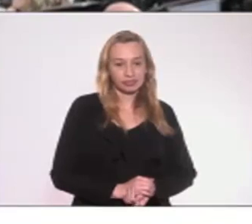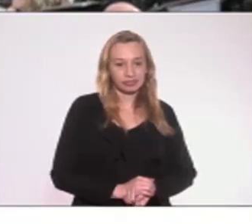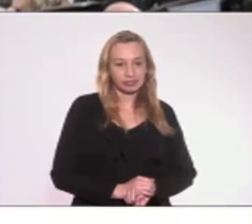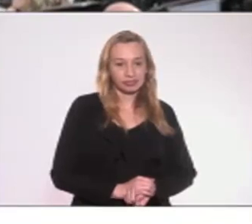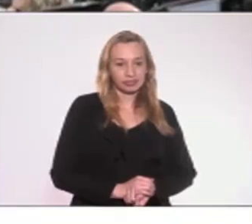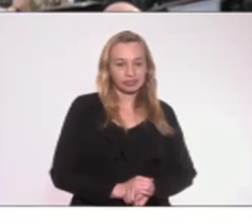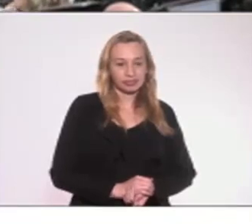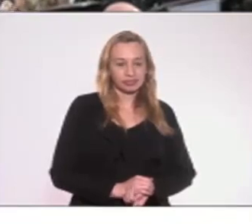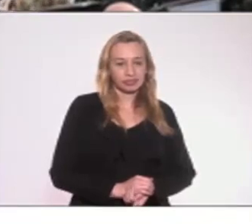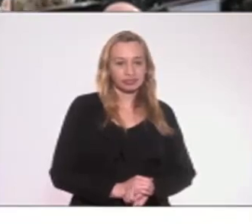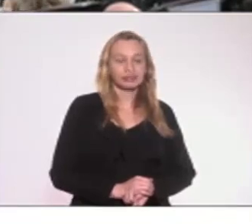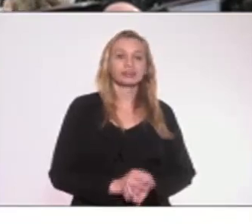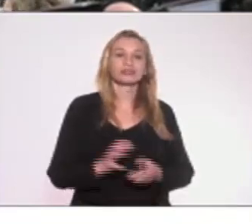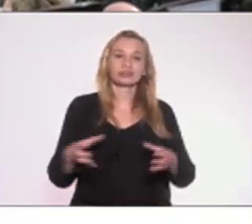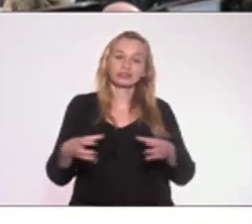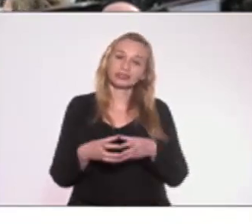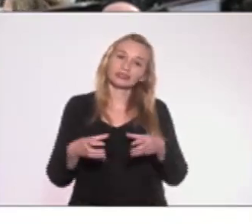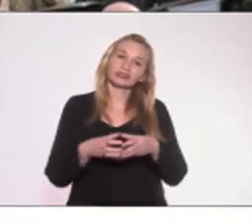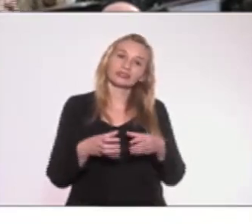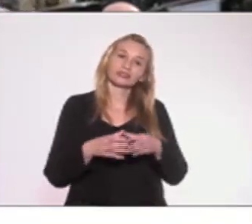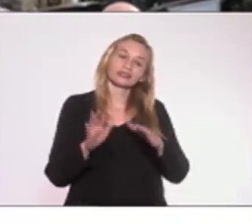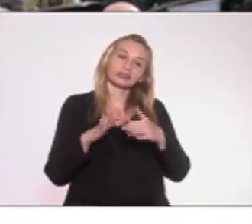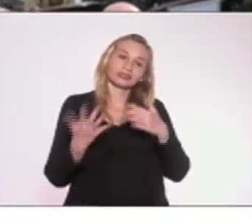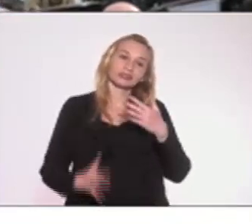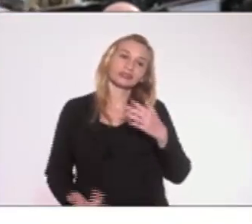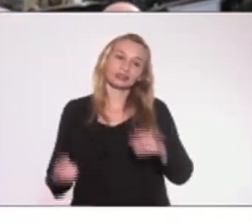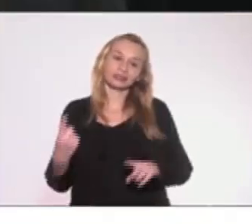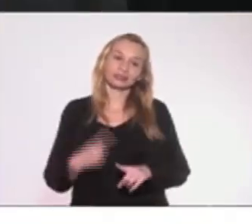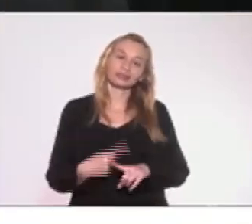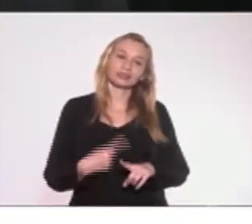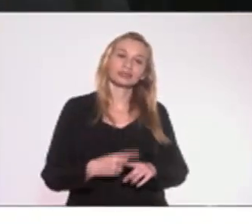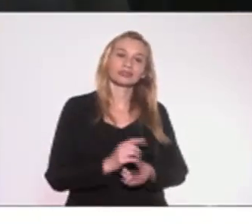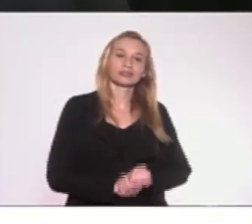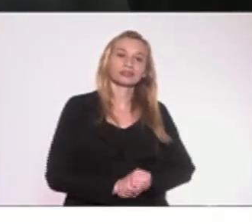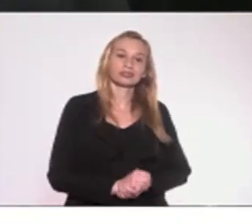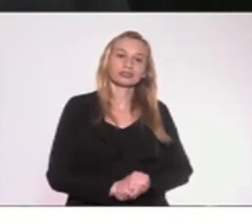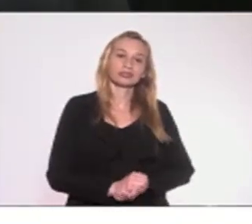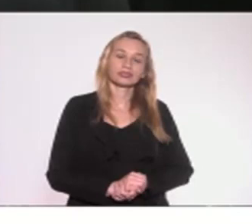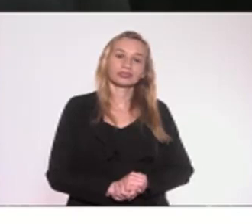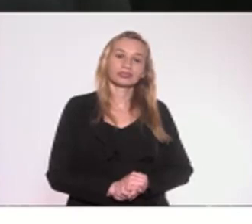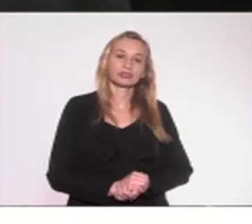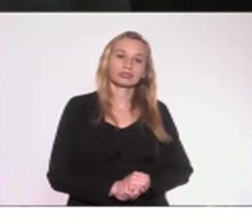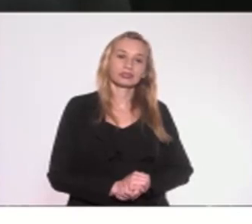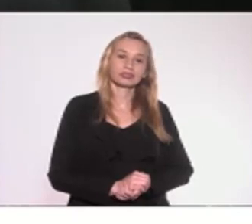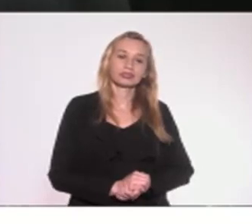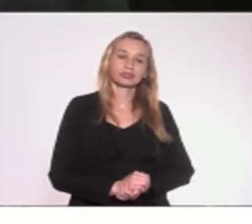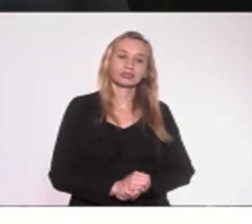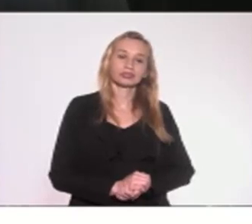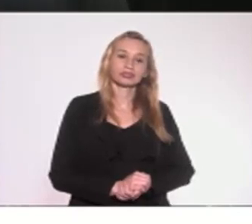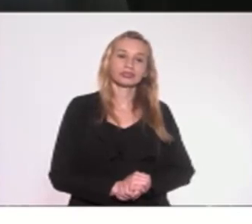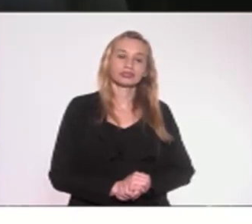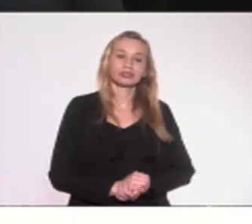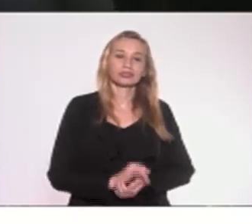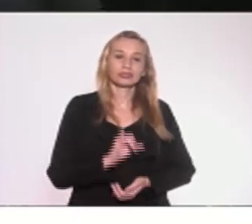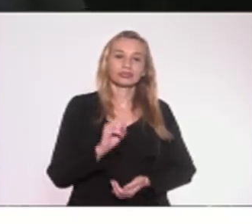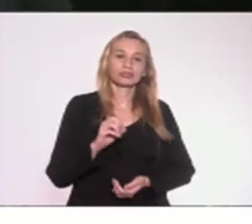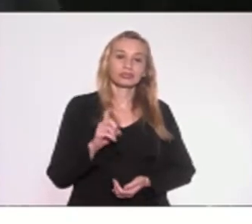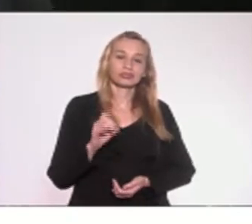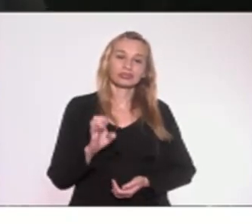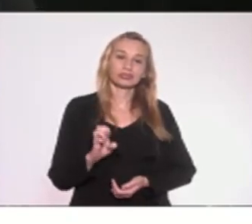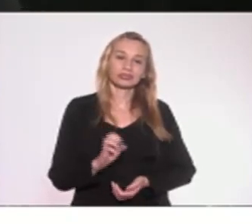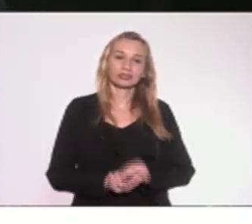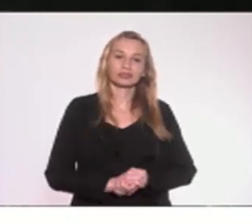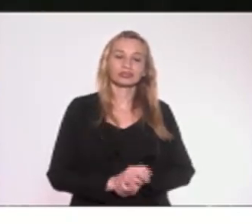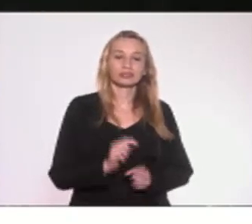Esse grupo foi homenageado, que passou agora, porque o índice consolidado do presente mês está